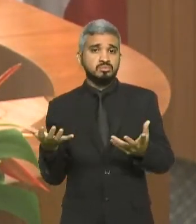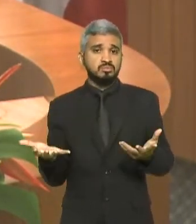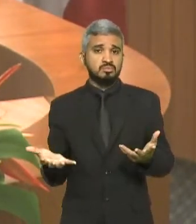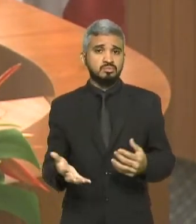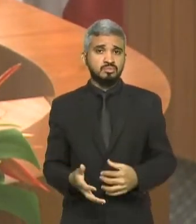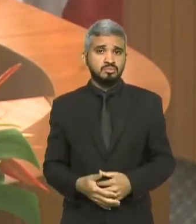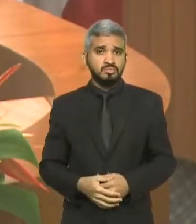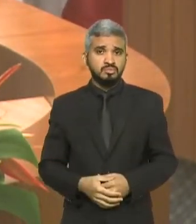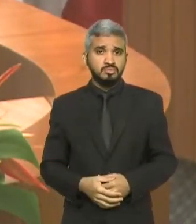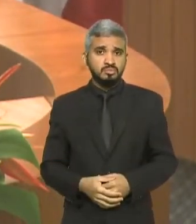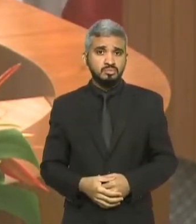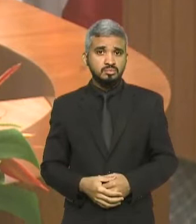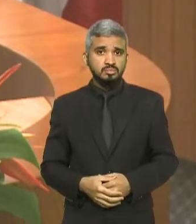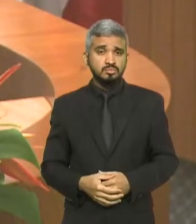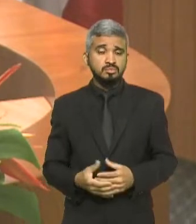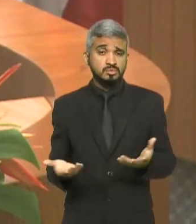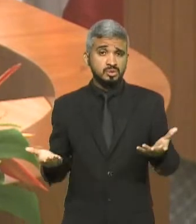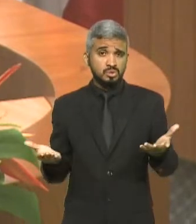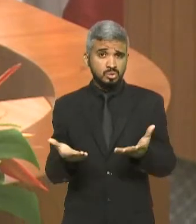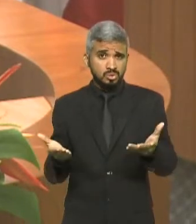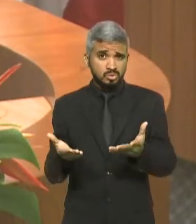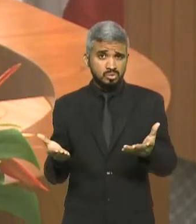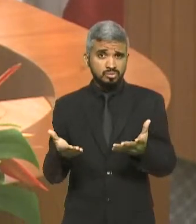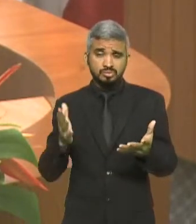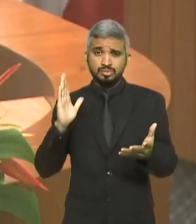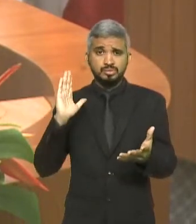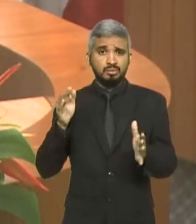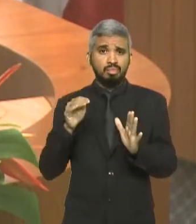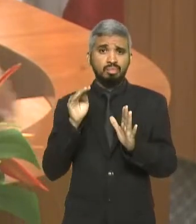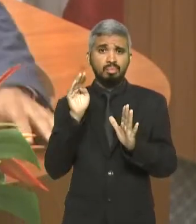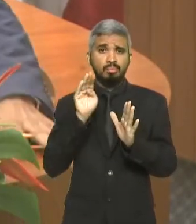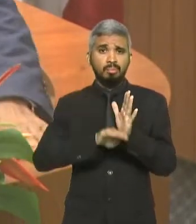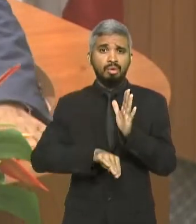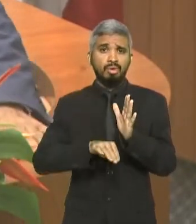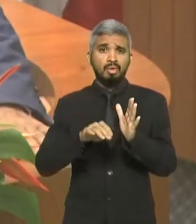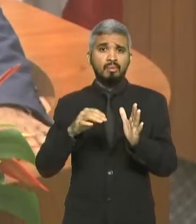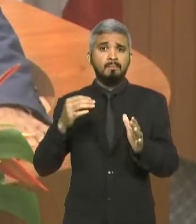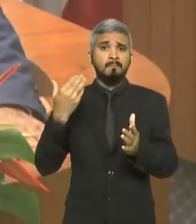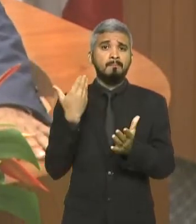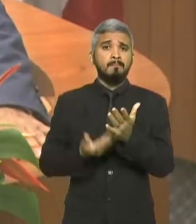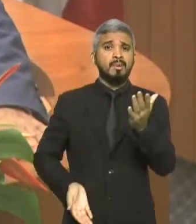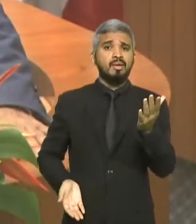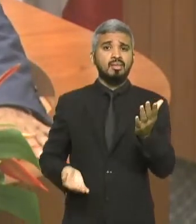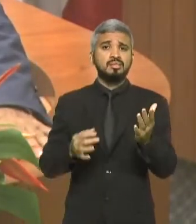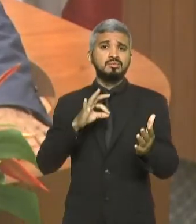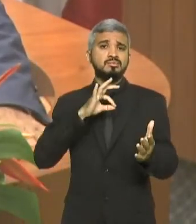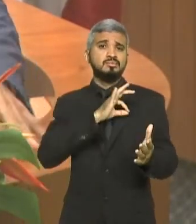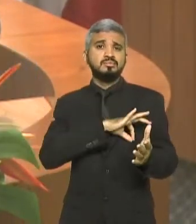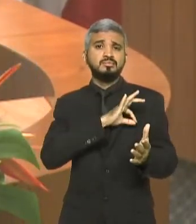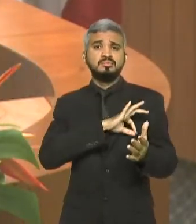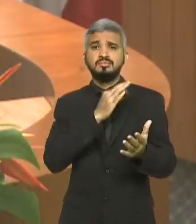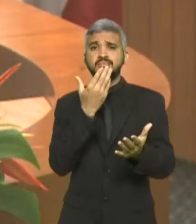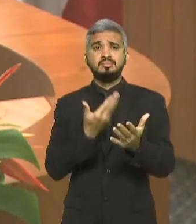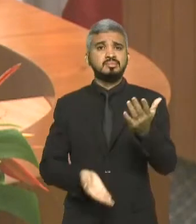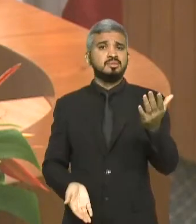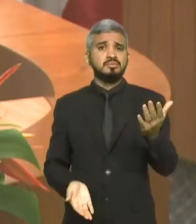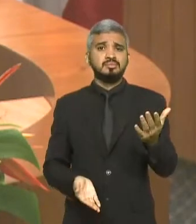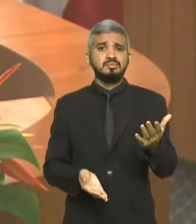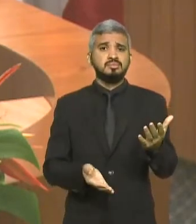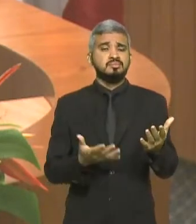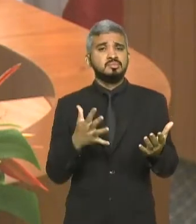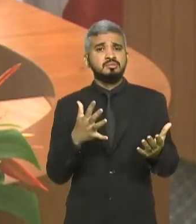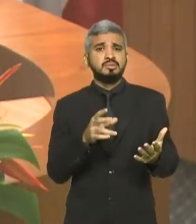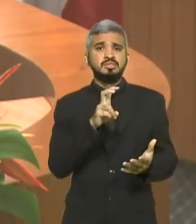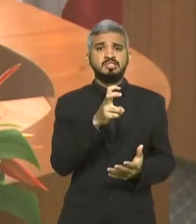Hoje, as perdas salariais dos servidores públicos do Estado do Maranhão giram em torno de 56%. E é bom que a